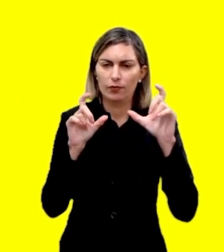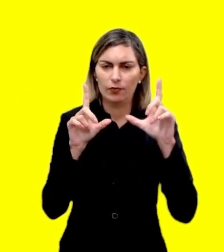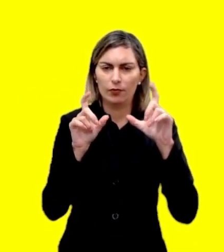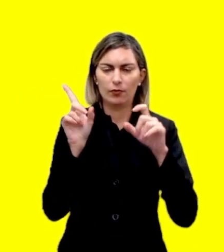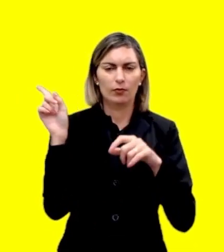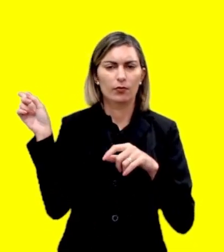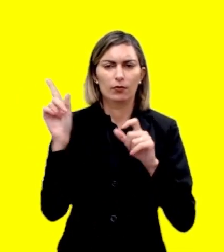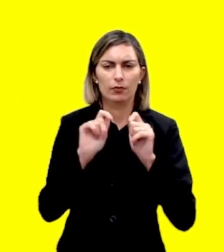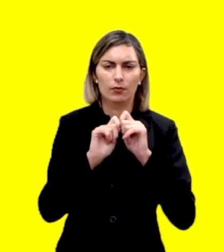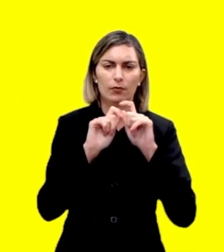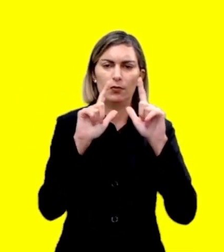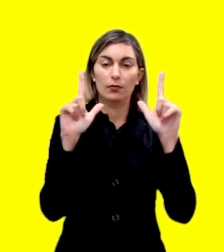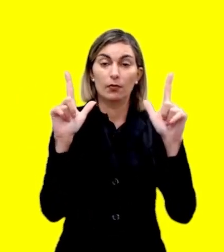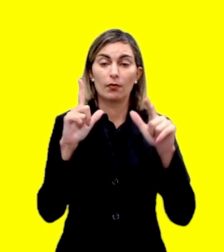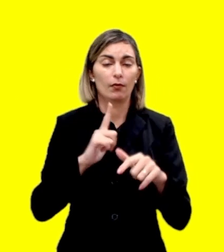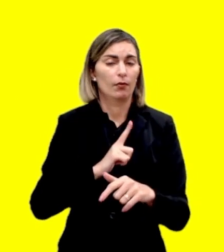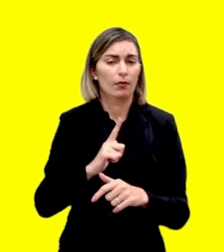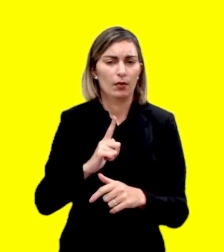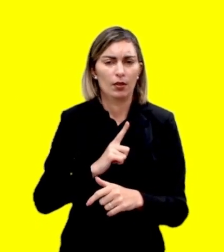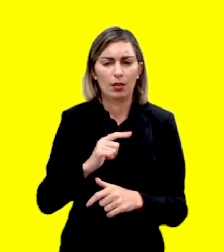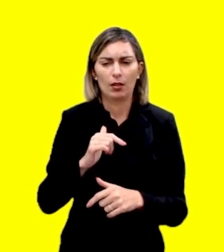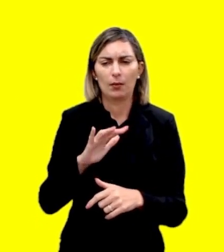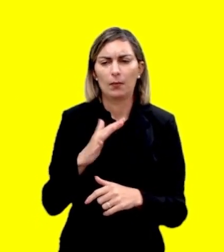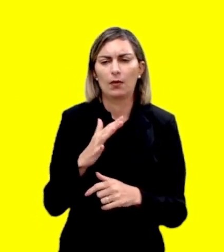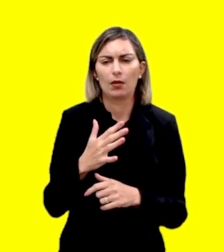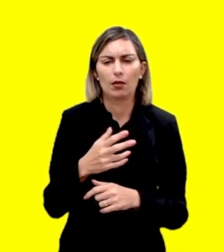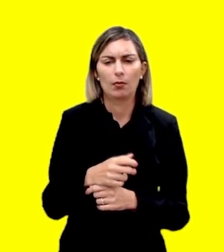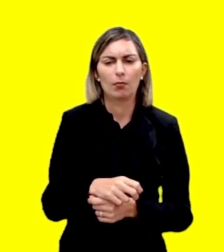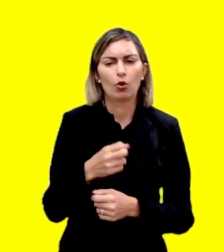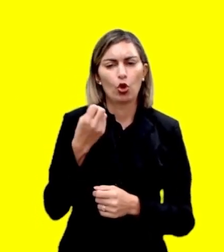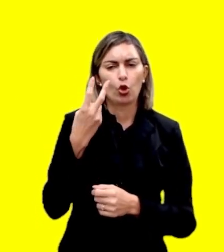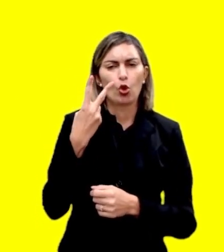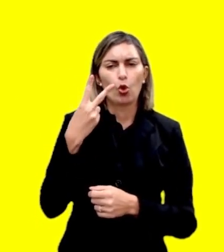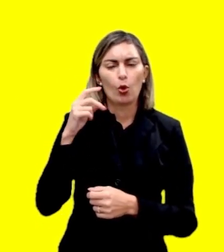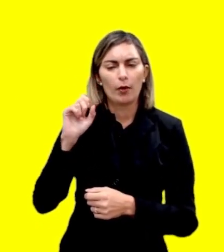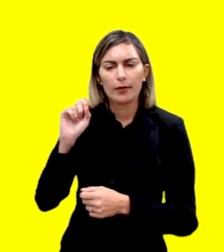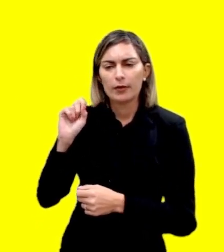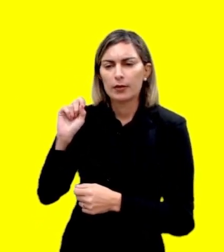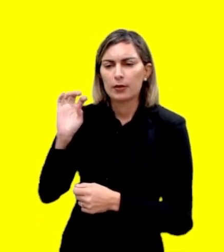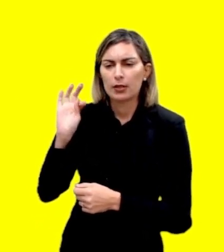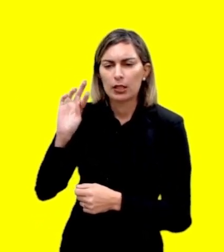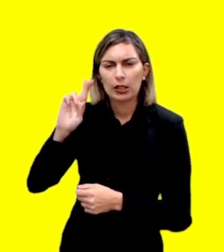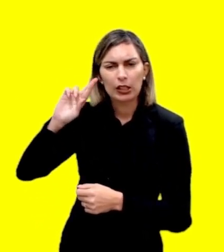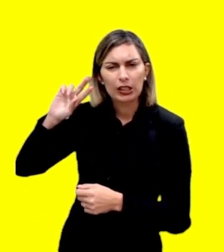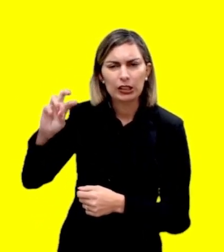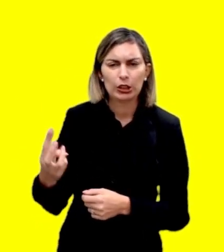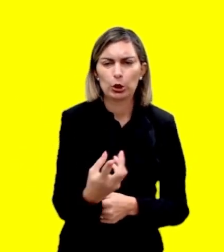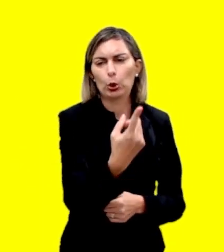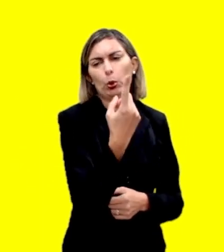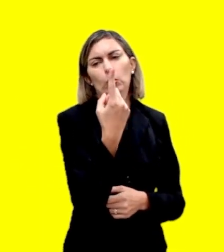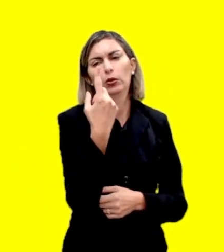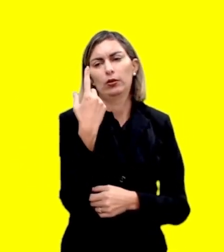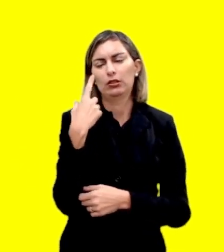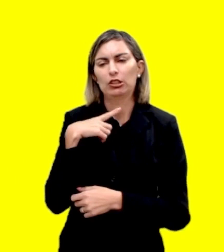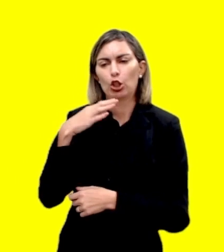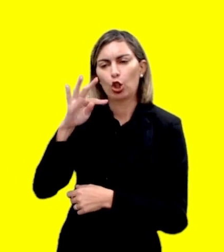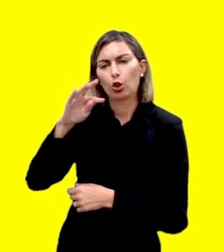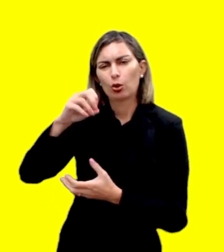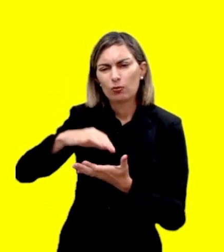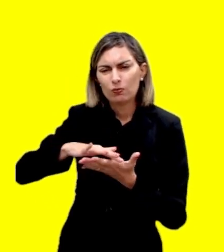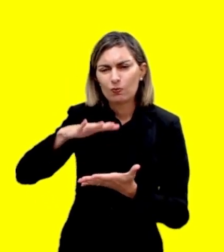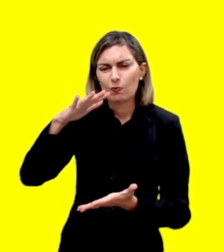slide agora, existem cerca de 2 trilhões de toneladas